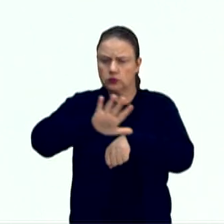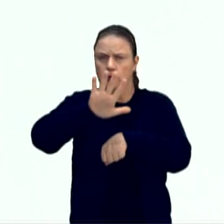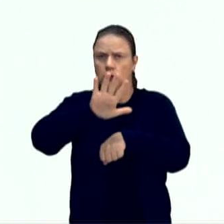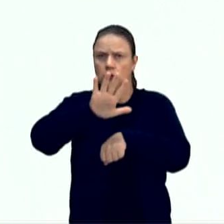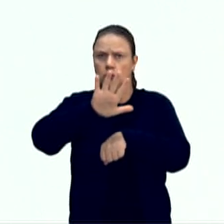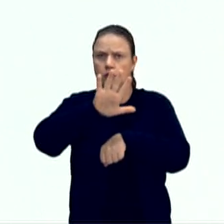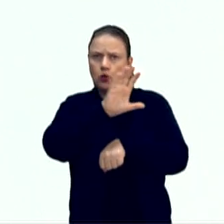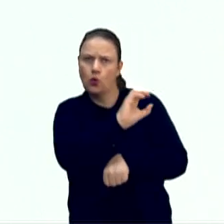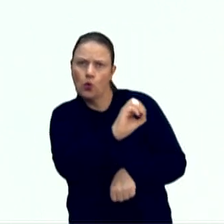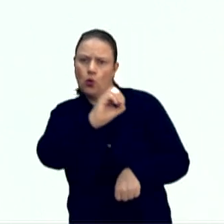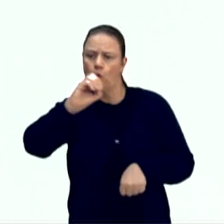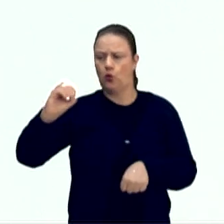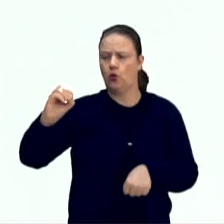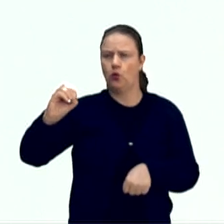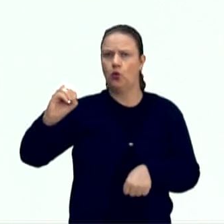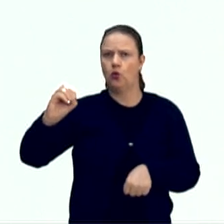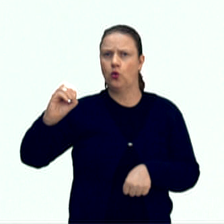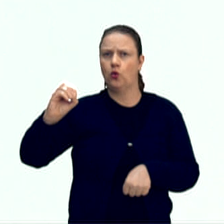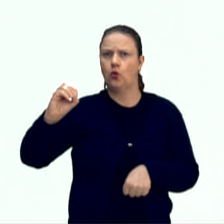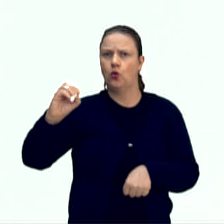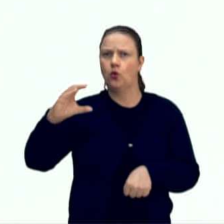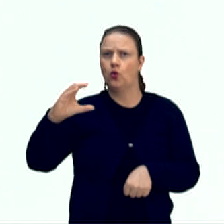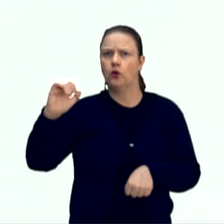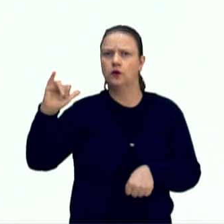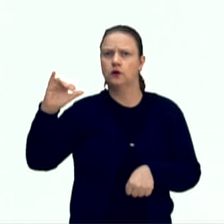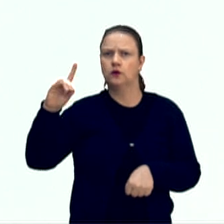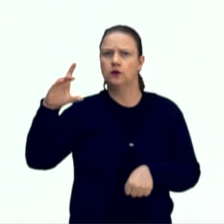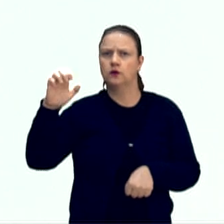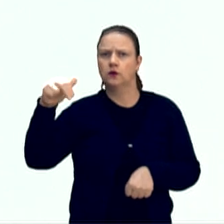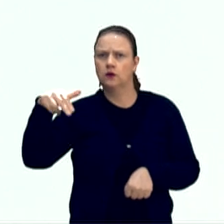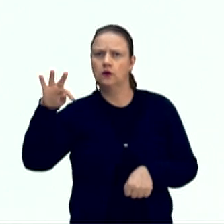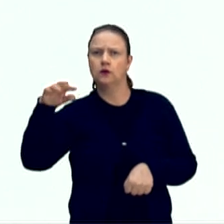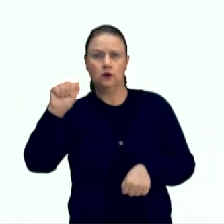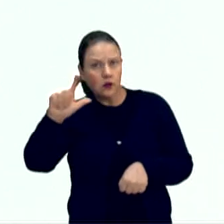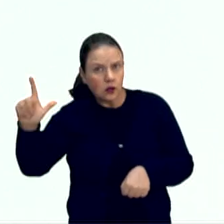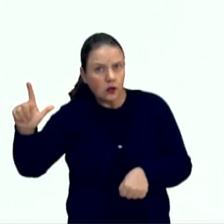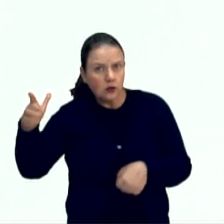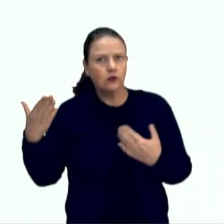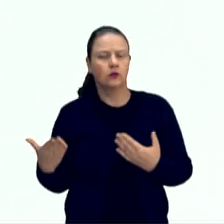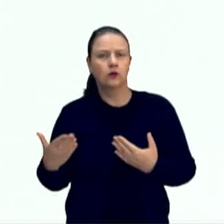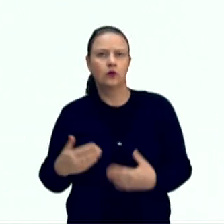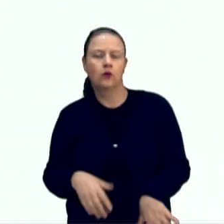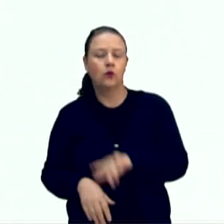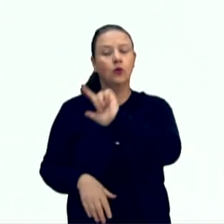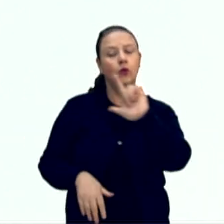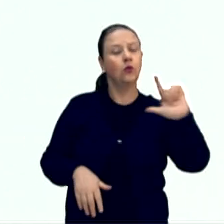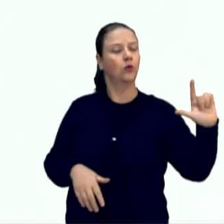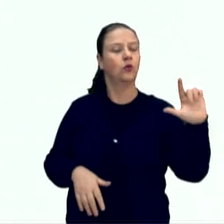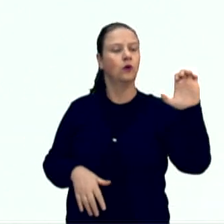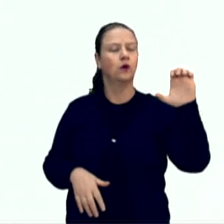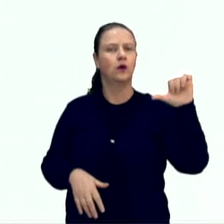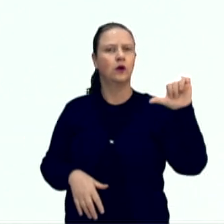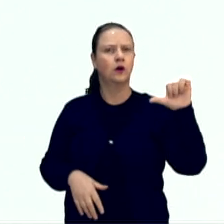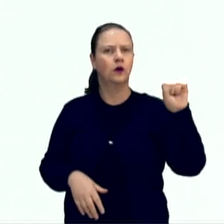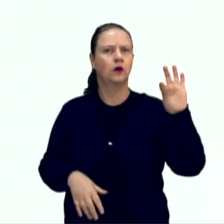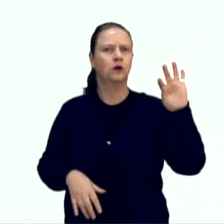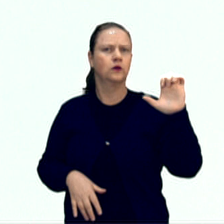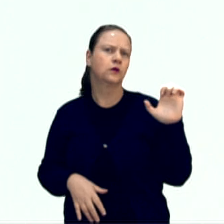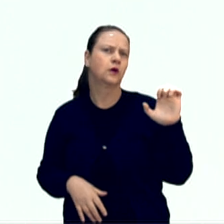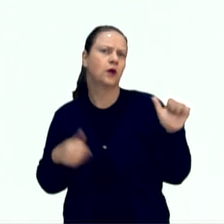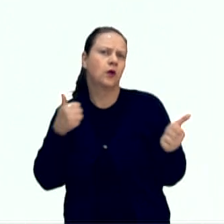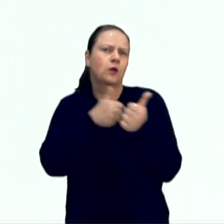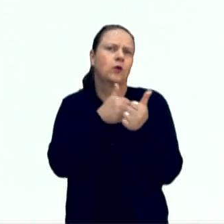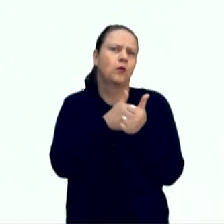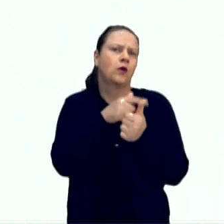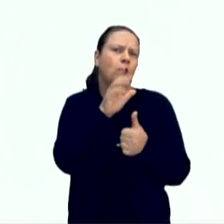no oeste, porção ocidental, lá perto da Cordilheira dos Andes, ou no leste, na porção oriental, mais perto do Oceano